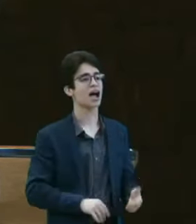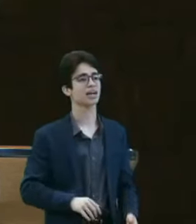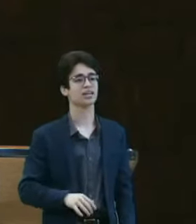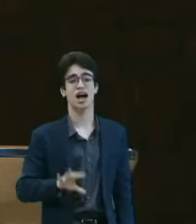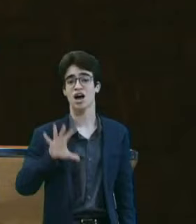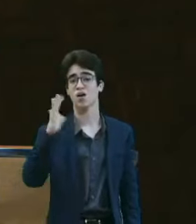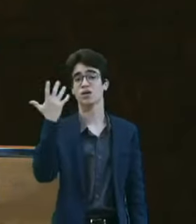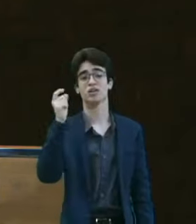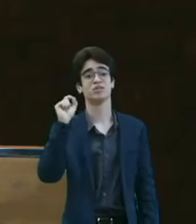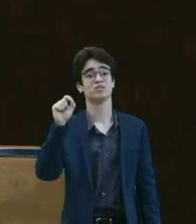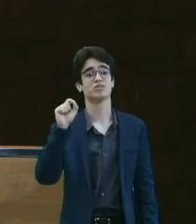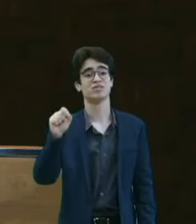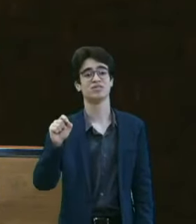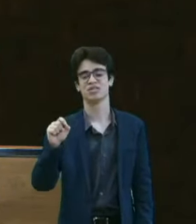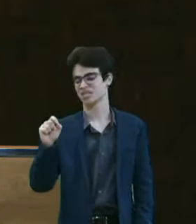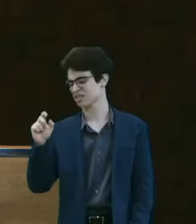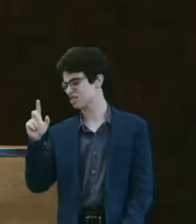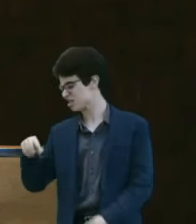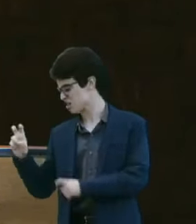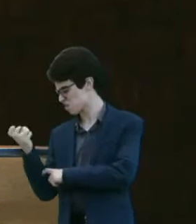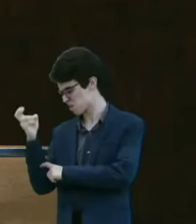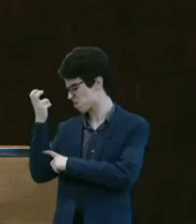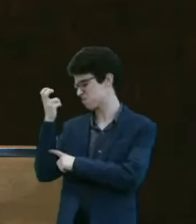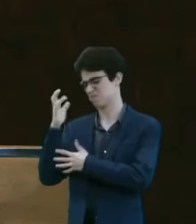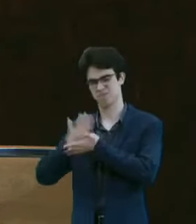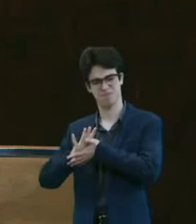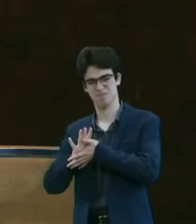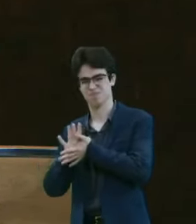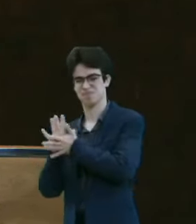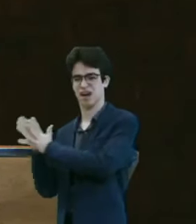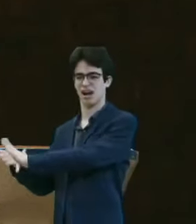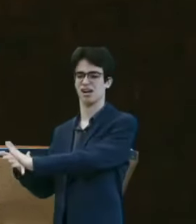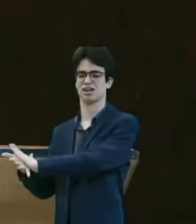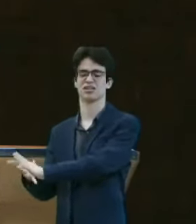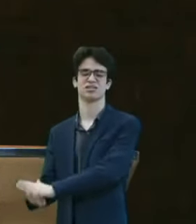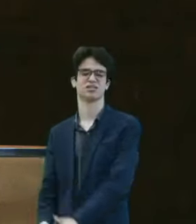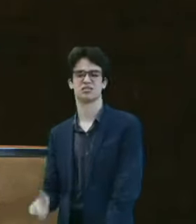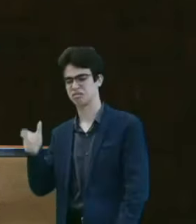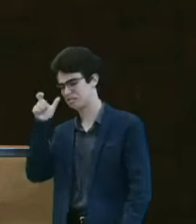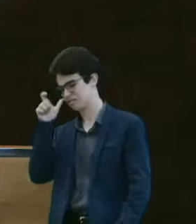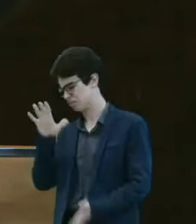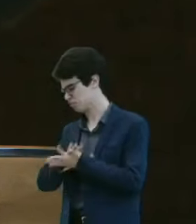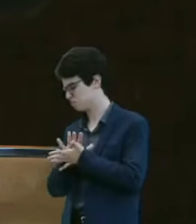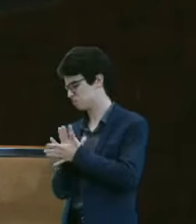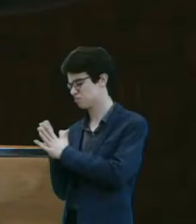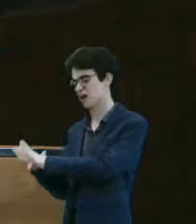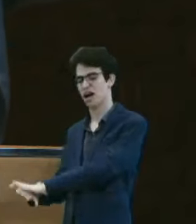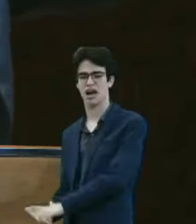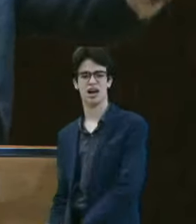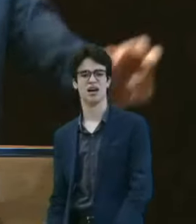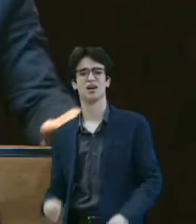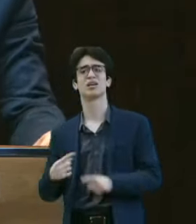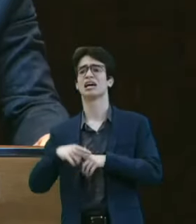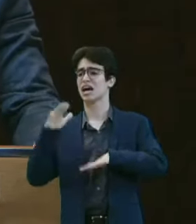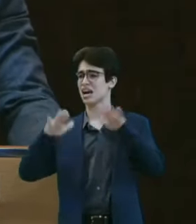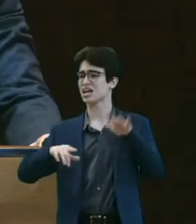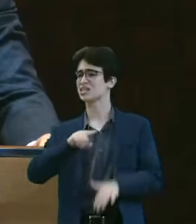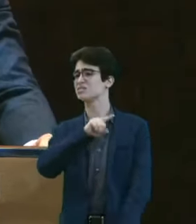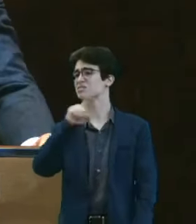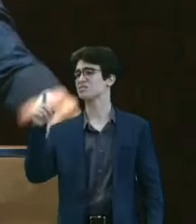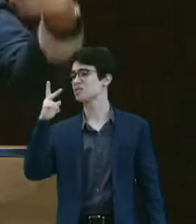aconteceu naquele dia? O veneno da cobra foi tirado do seu coração. Existem pessoas aqui